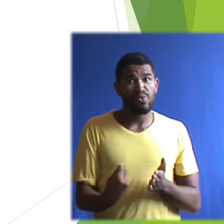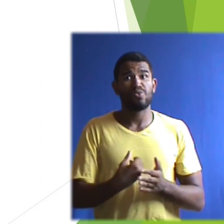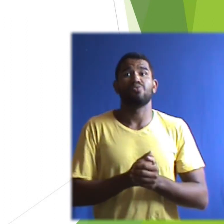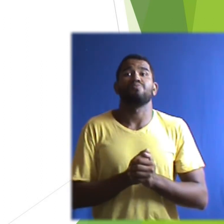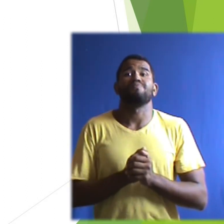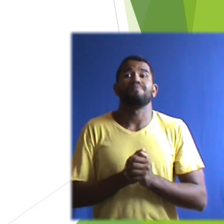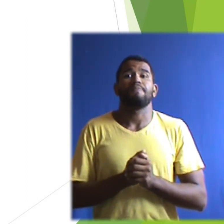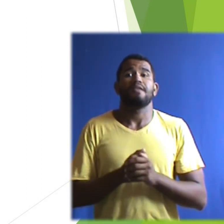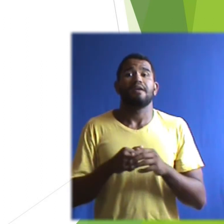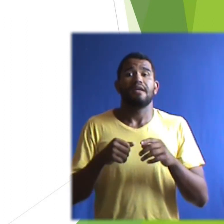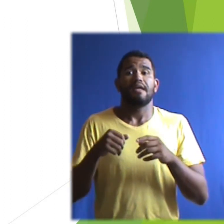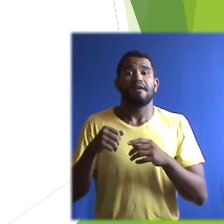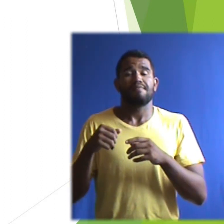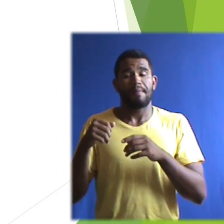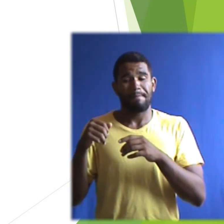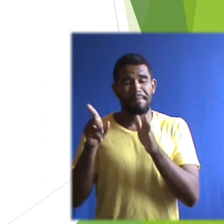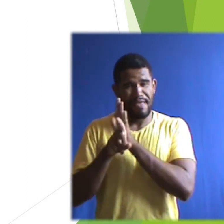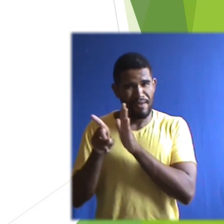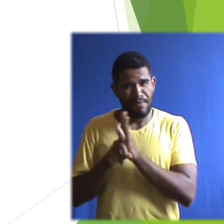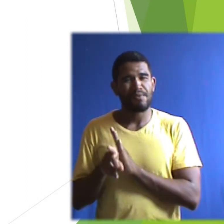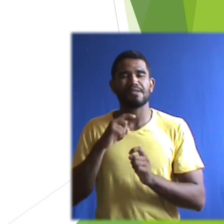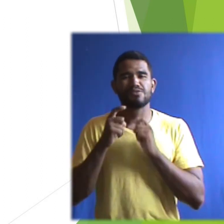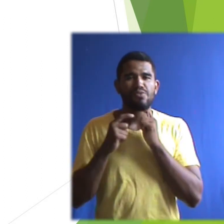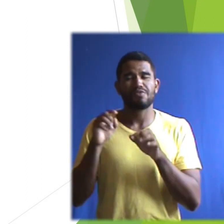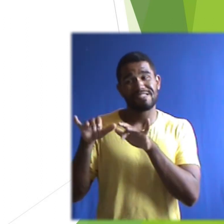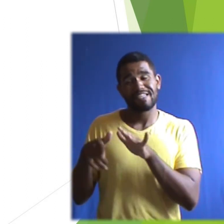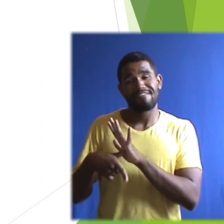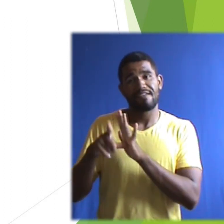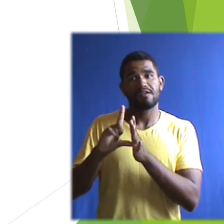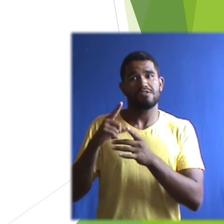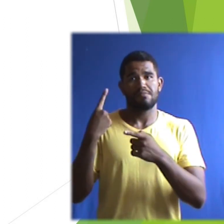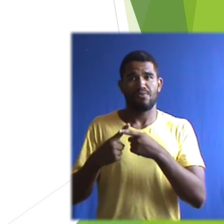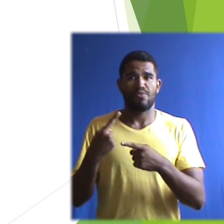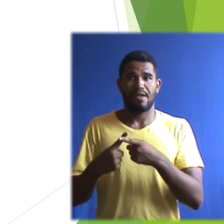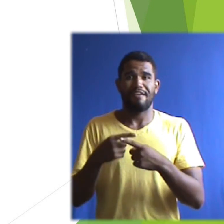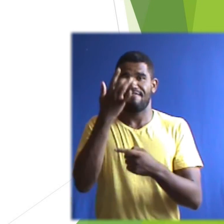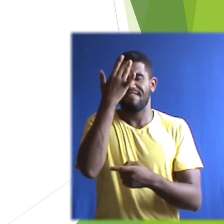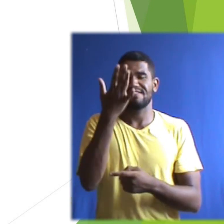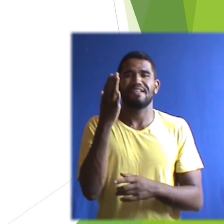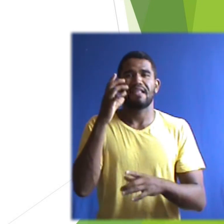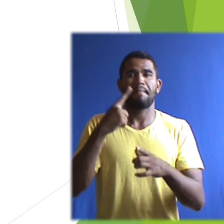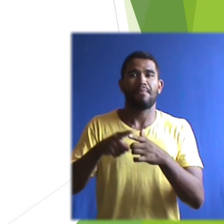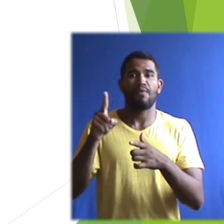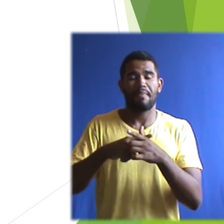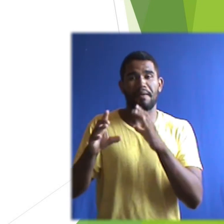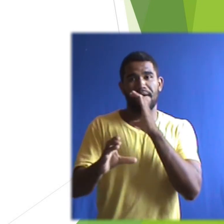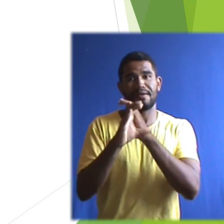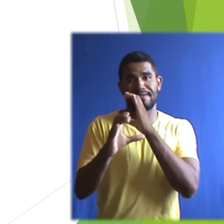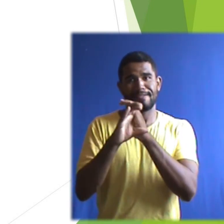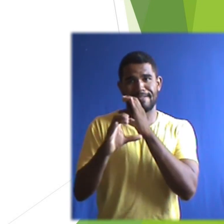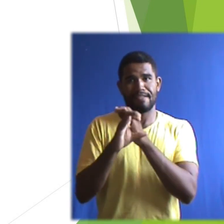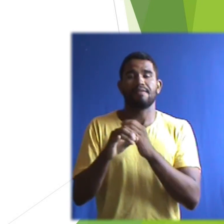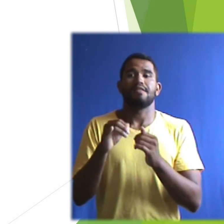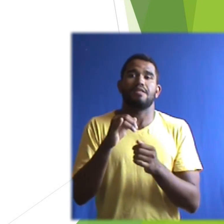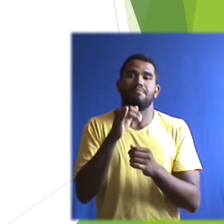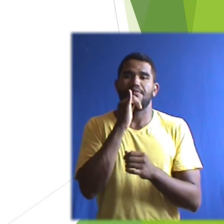a live, a gente começa, dá alguns problemas de comunicação, então se você já tiver escrito já facilita bastante. Não dá